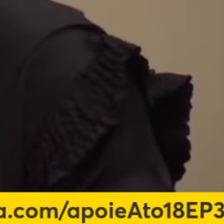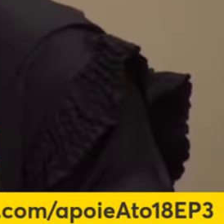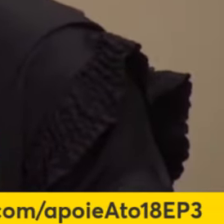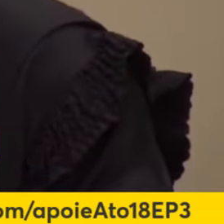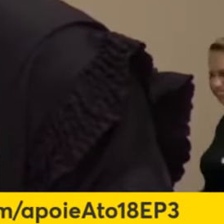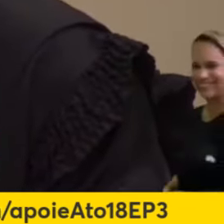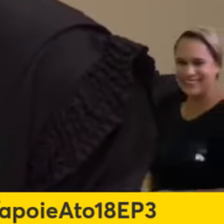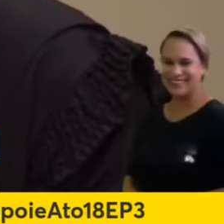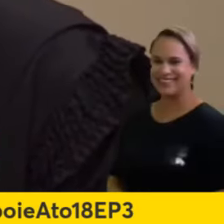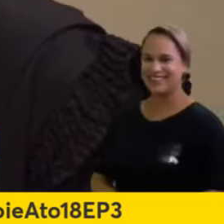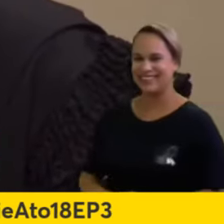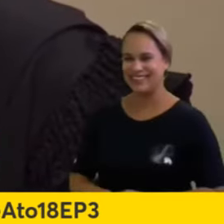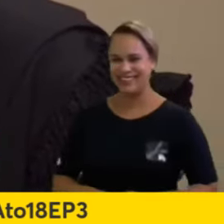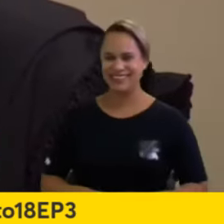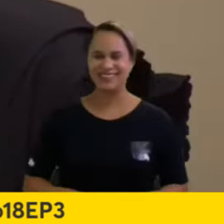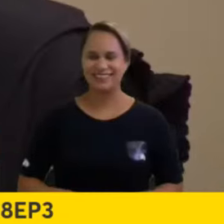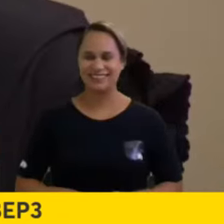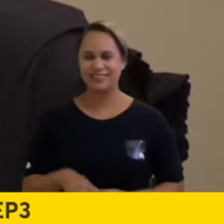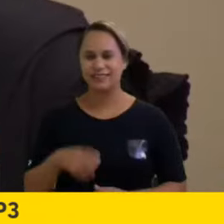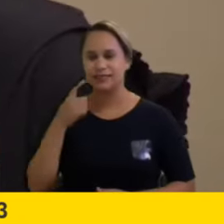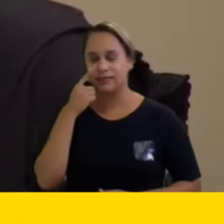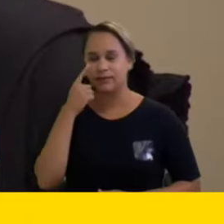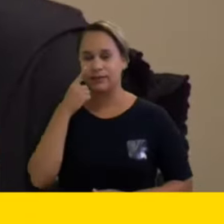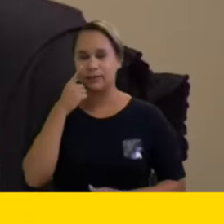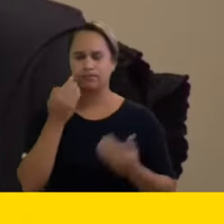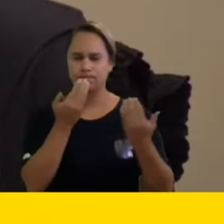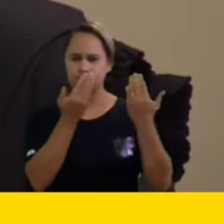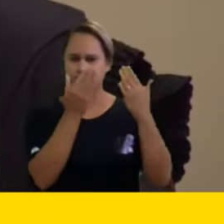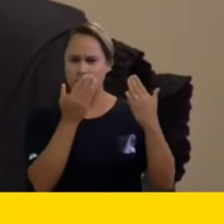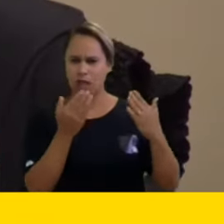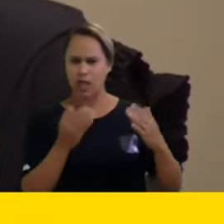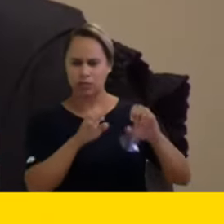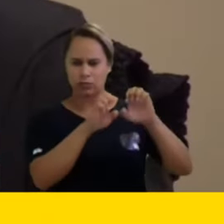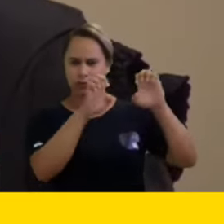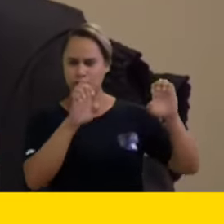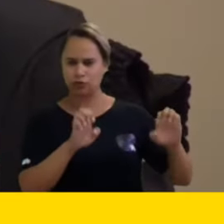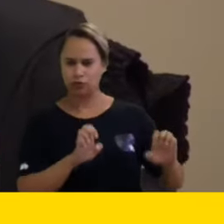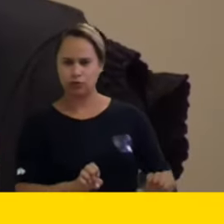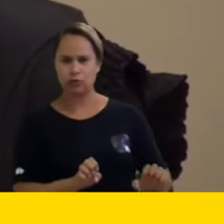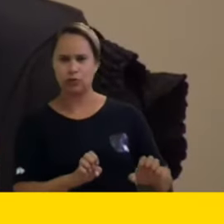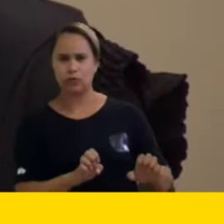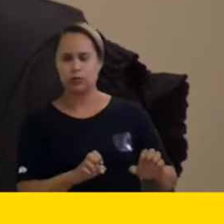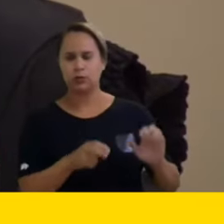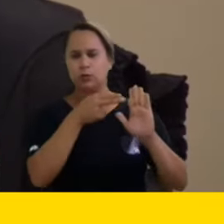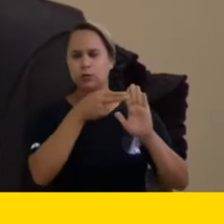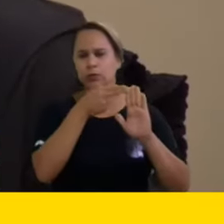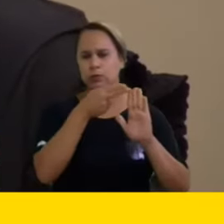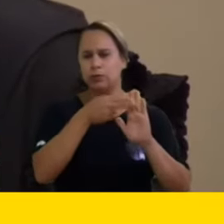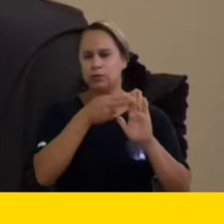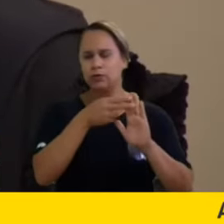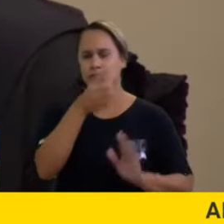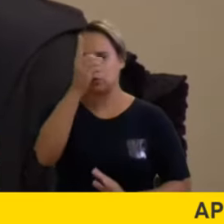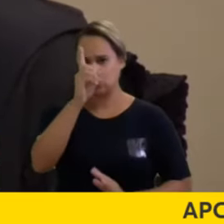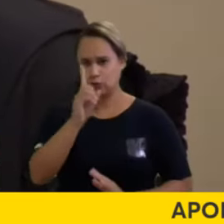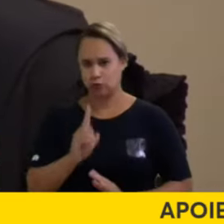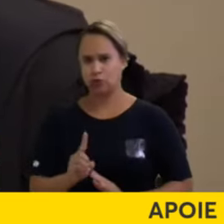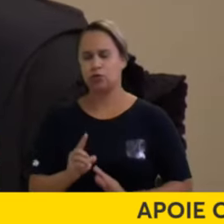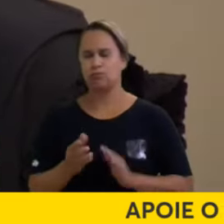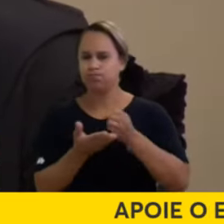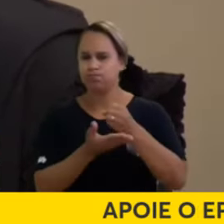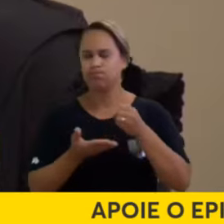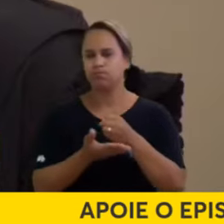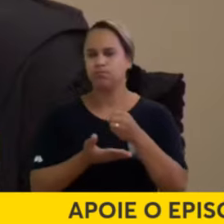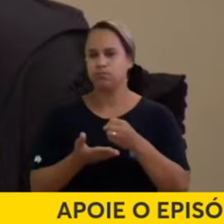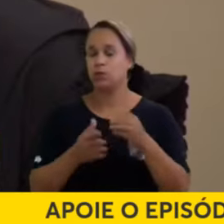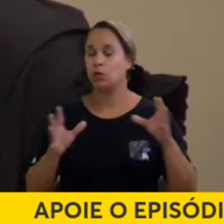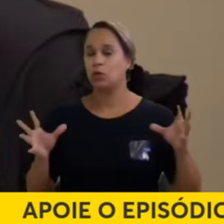Eleitoral como você viu da análise da estrutura normativa dos direitos fundamentais a incluídos os direitos políticos conclui-se que também Eles